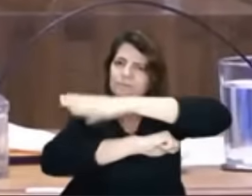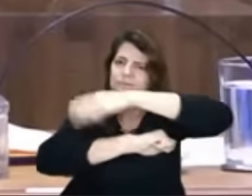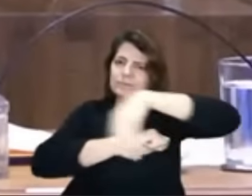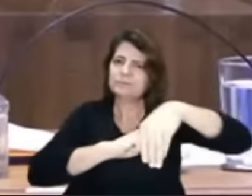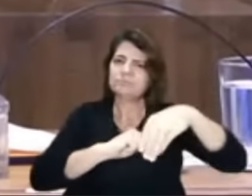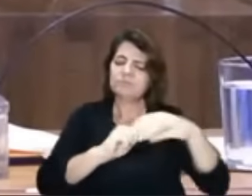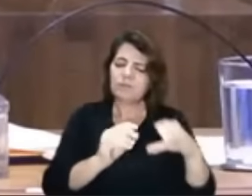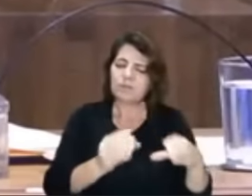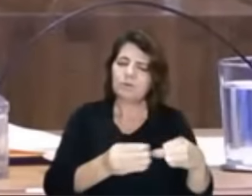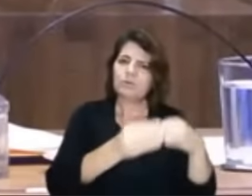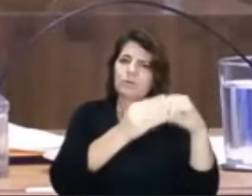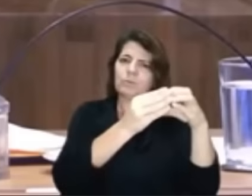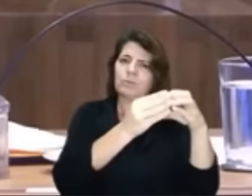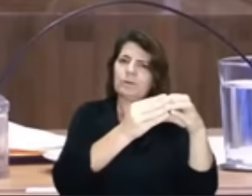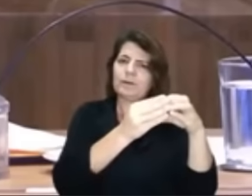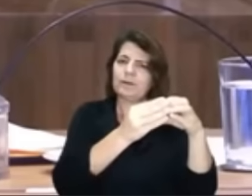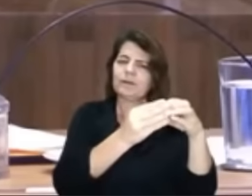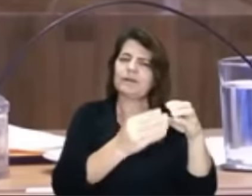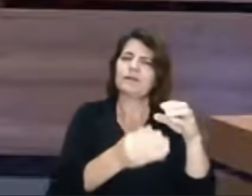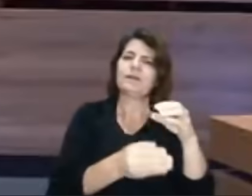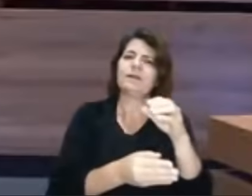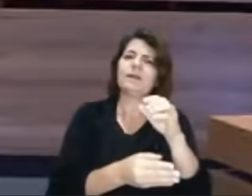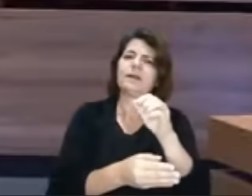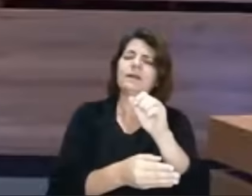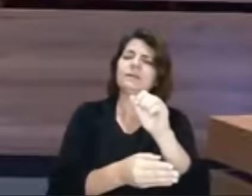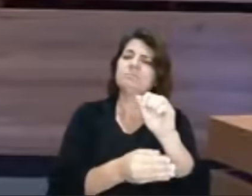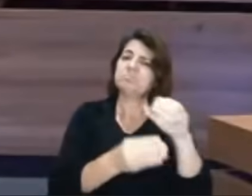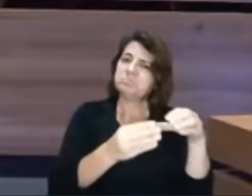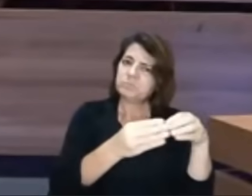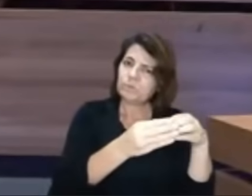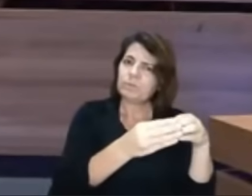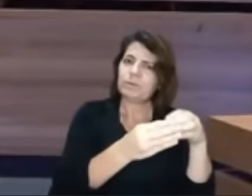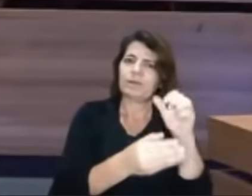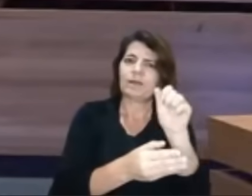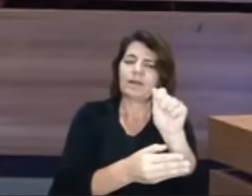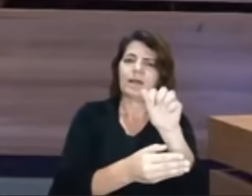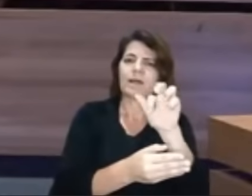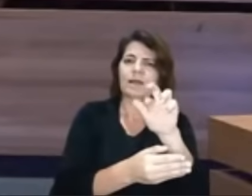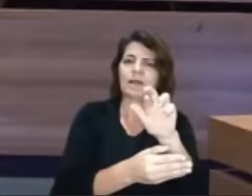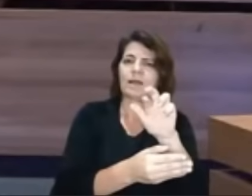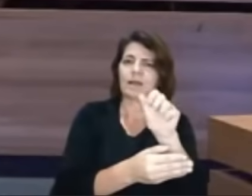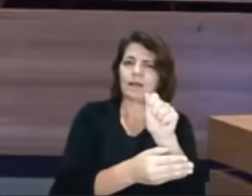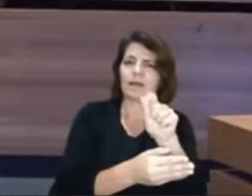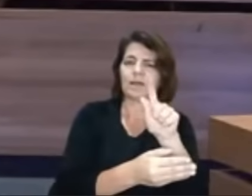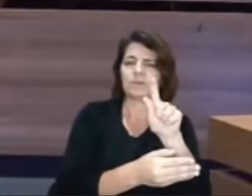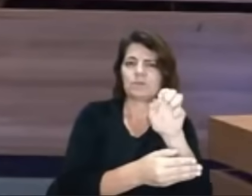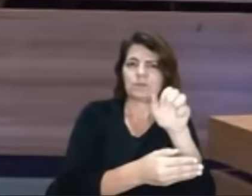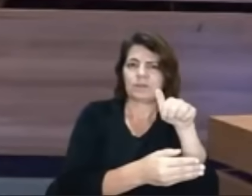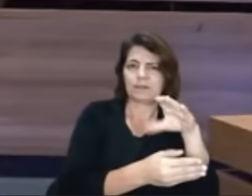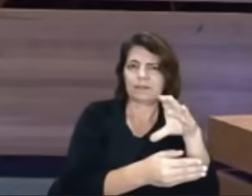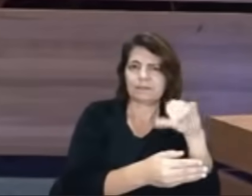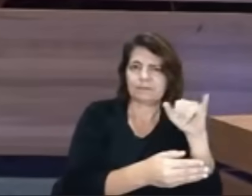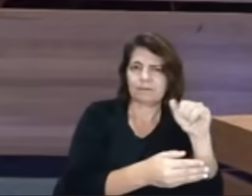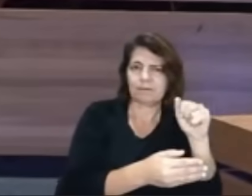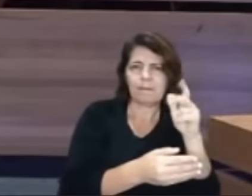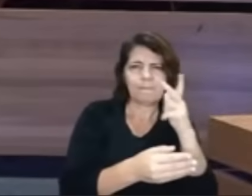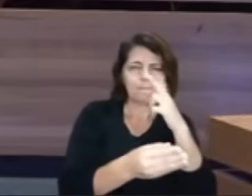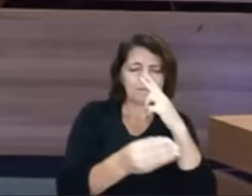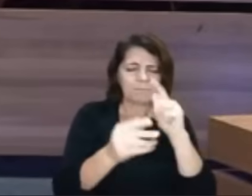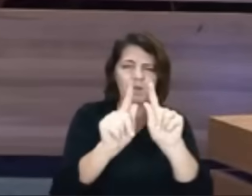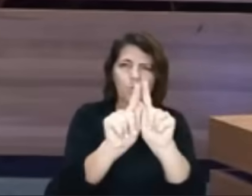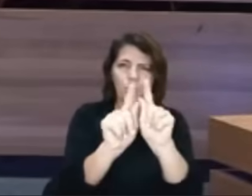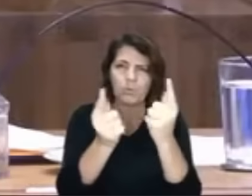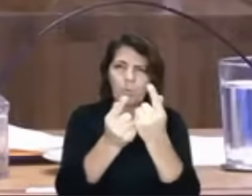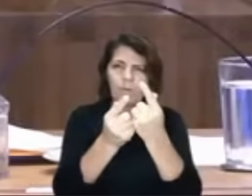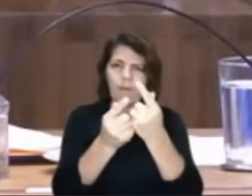aquele organograma que eu mostrei pro senhor senhor acha que isso fragilizou a descontinuidade desse grupo fragilizou a inteligência e o fluxo de